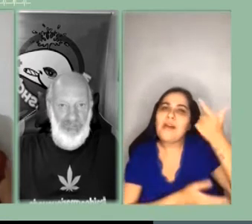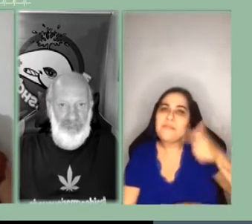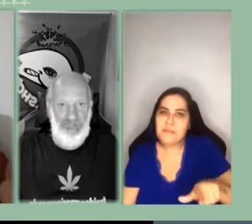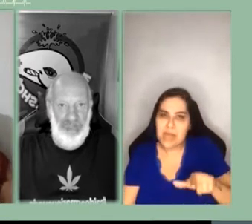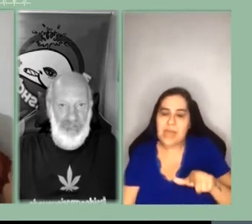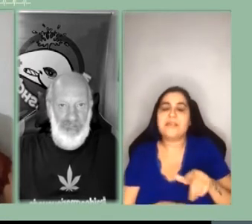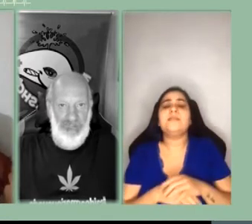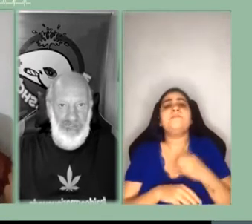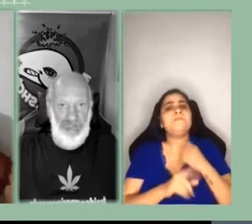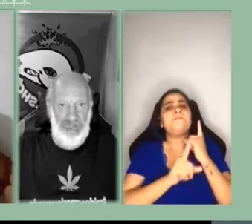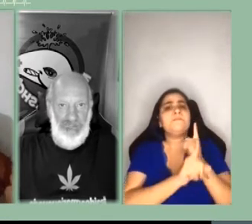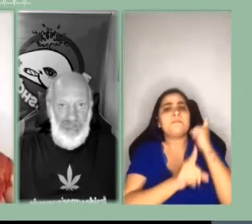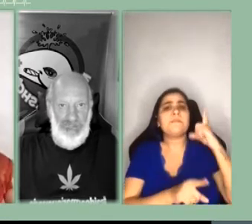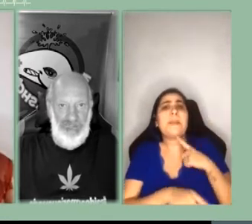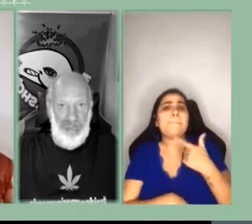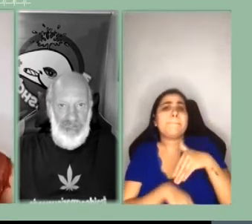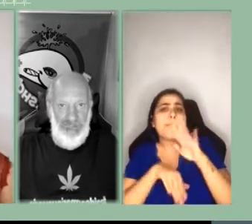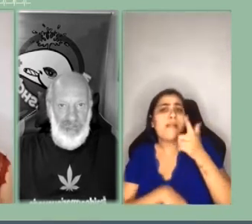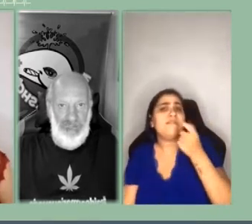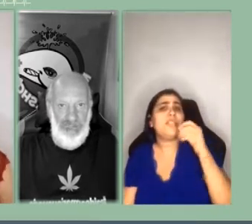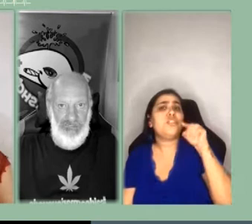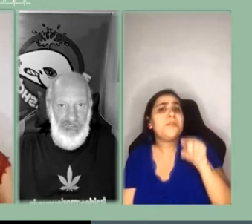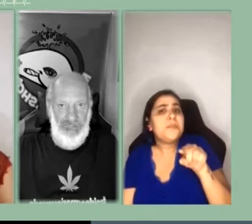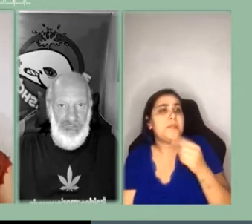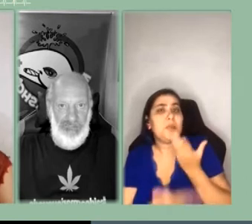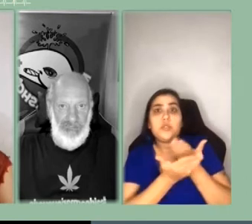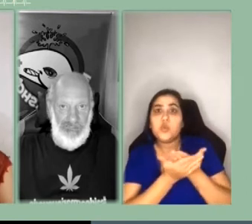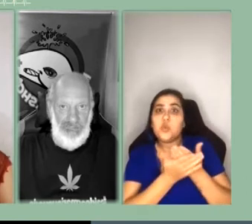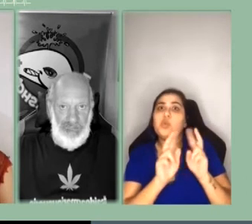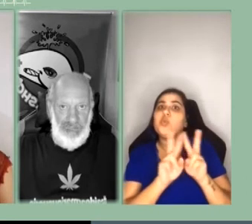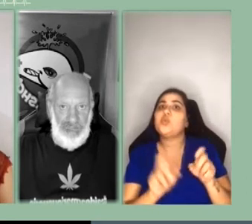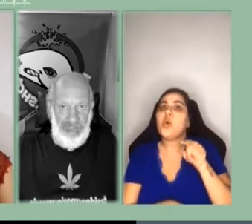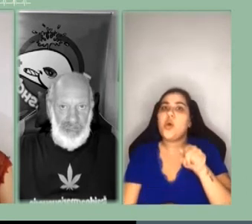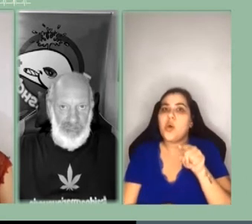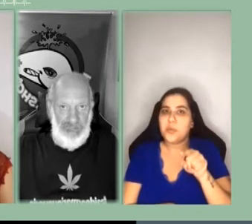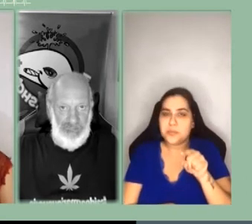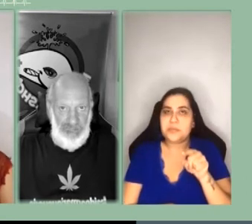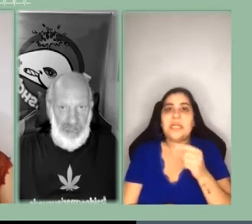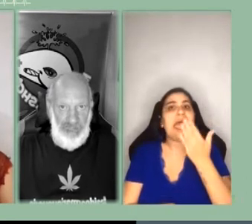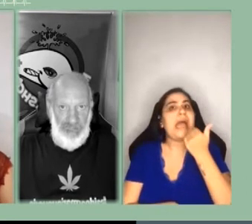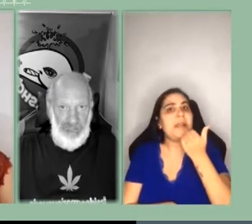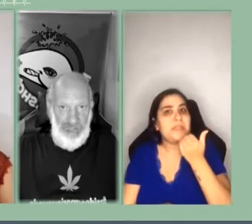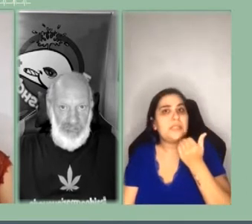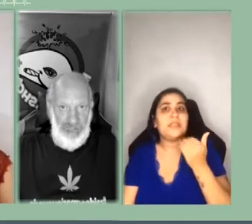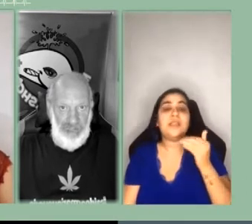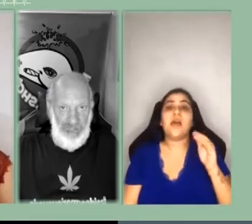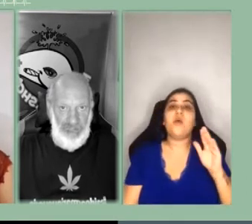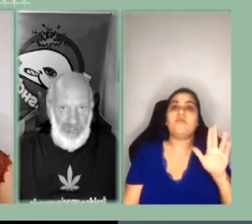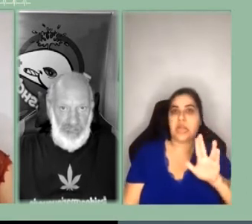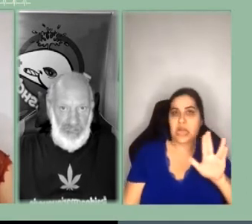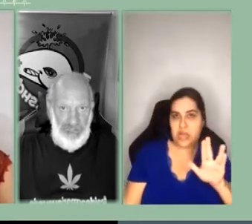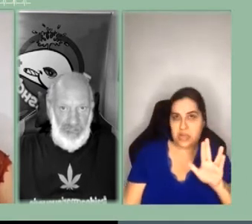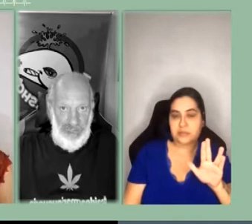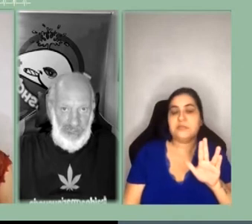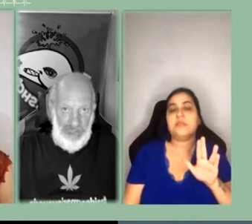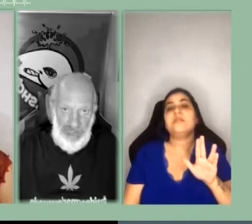eu verifiquei que tem mais de 20 mil estudos sobre isso, que fala sobre a alimentação e a cannabis. E aí